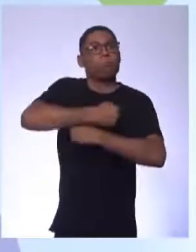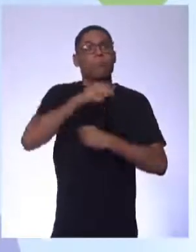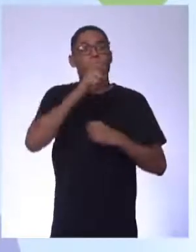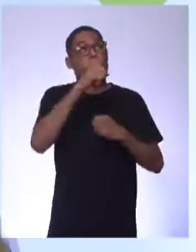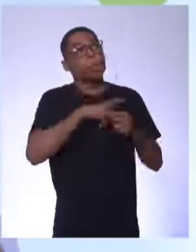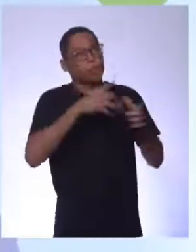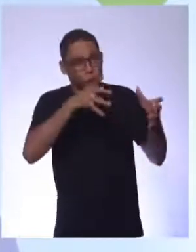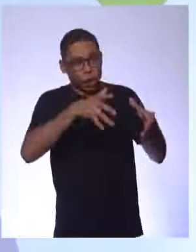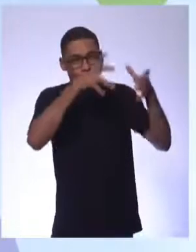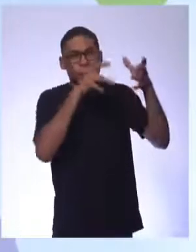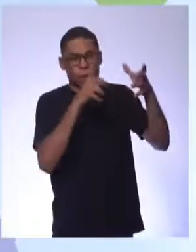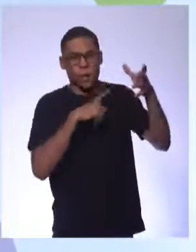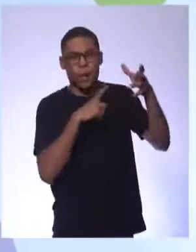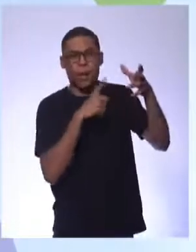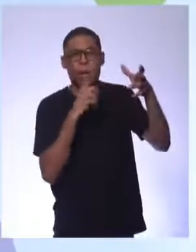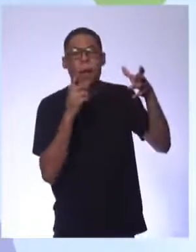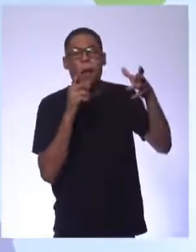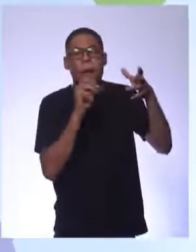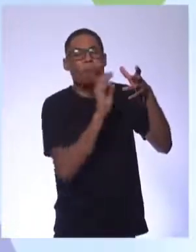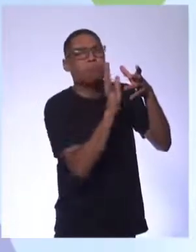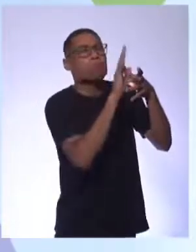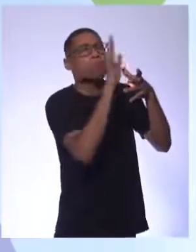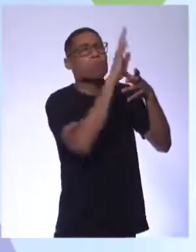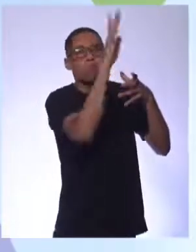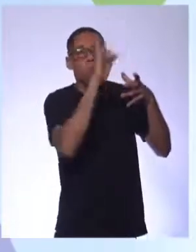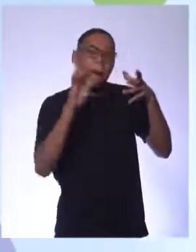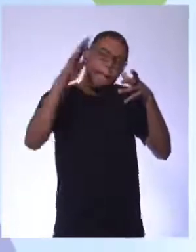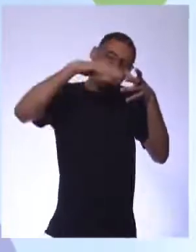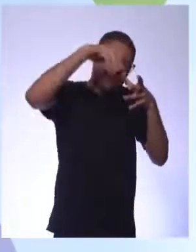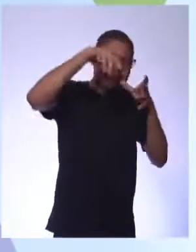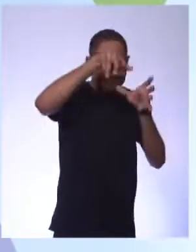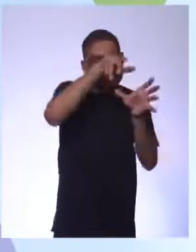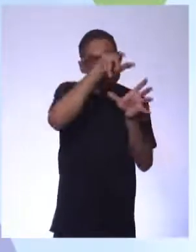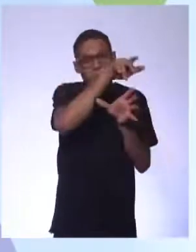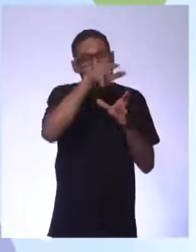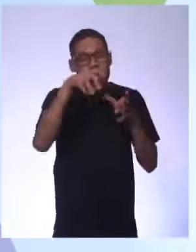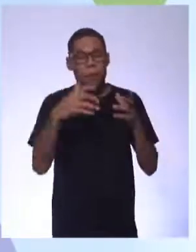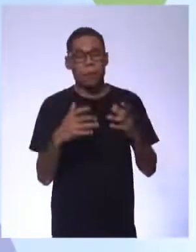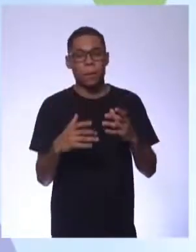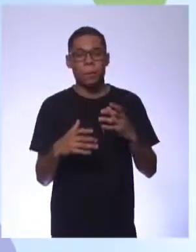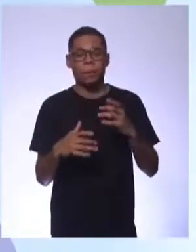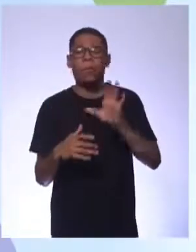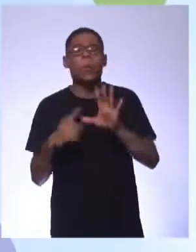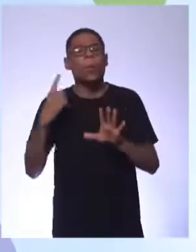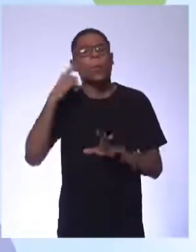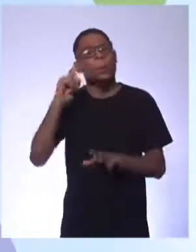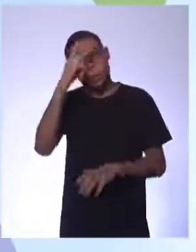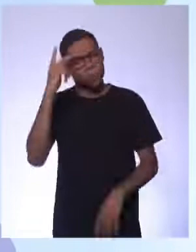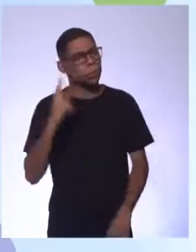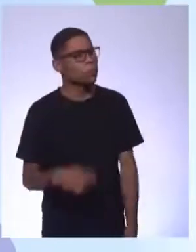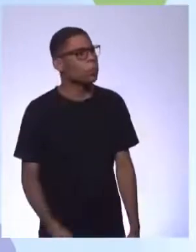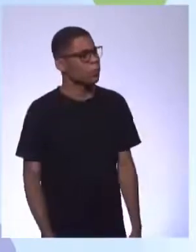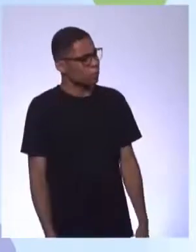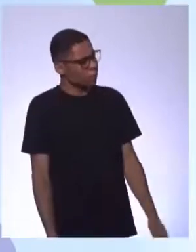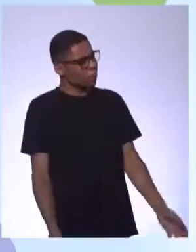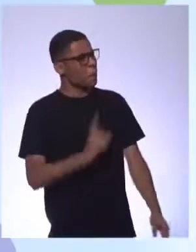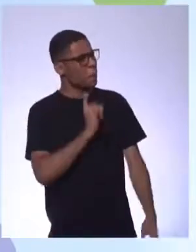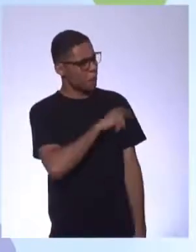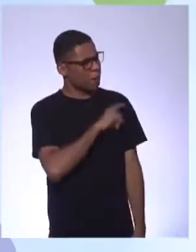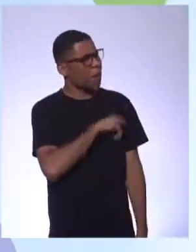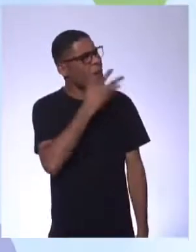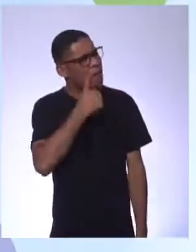as crianças nas chaminés, porque elas eram pequenininhas e cabiam, né? E aí, algum dia lá falou assim, nossa, que maldade com as